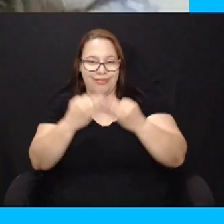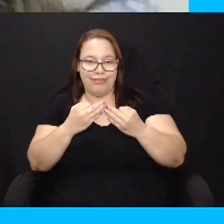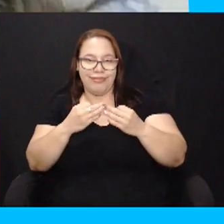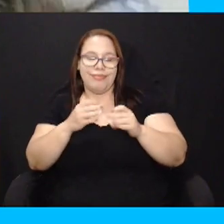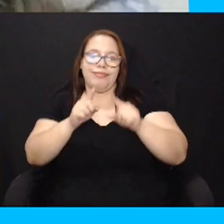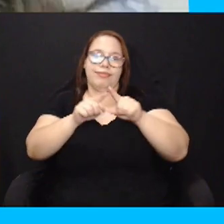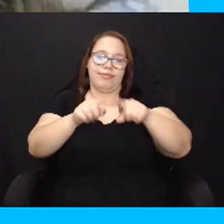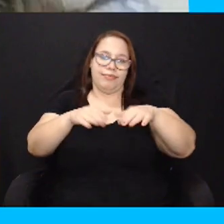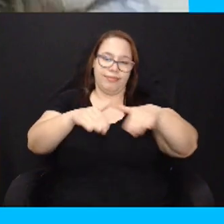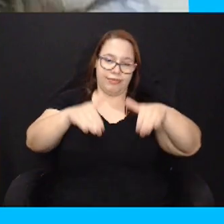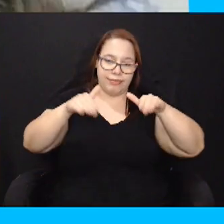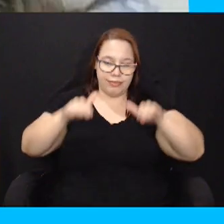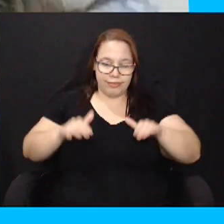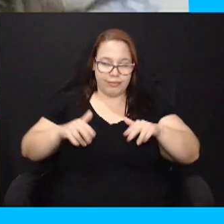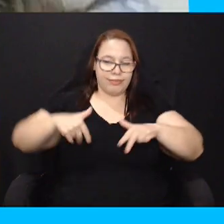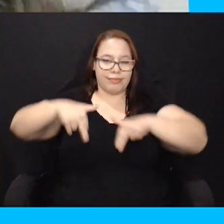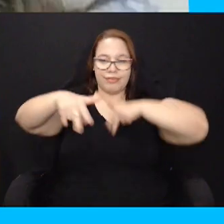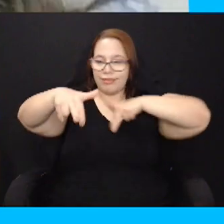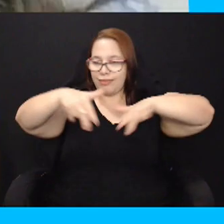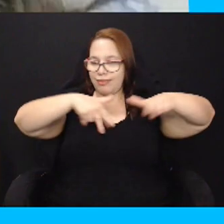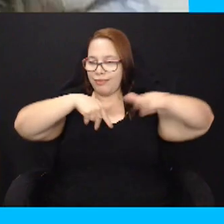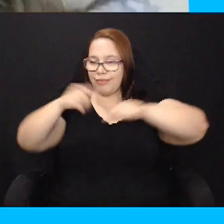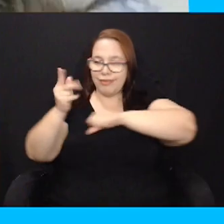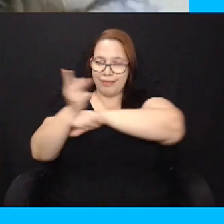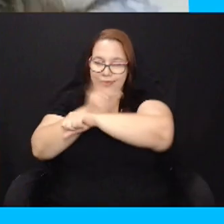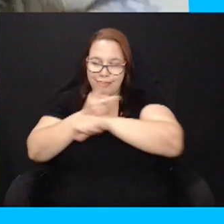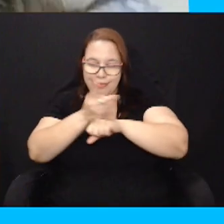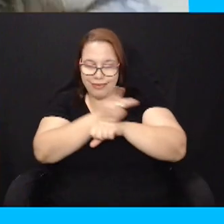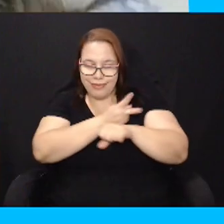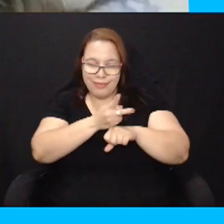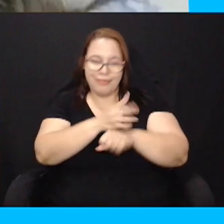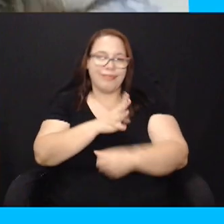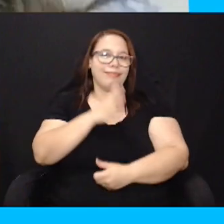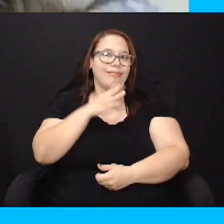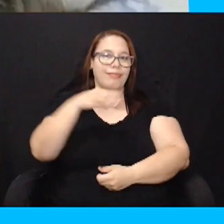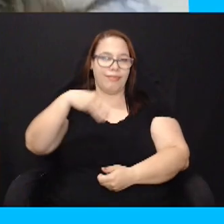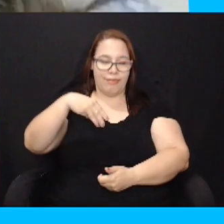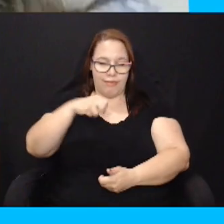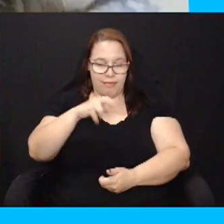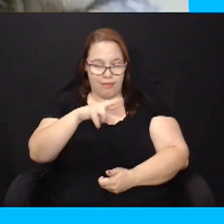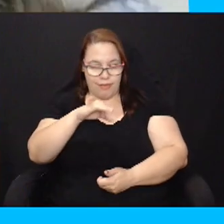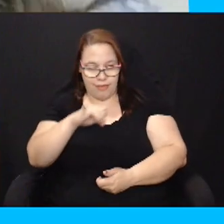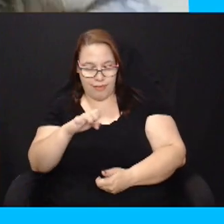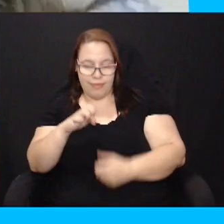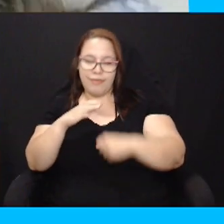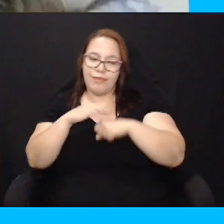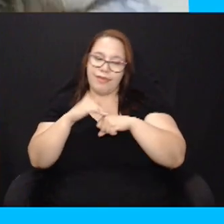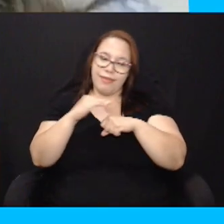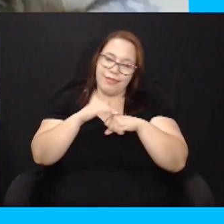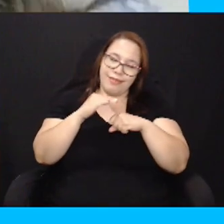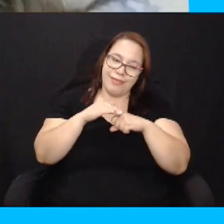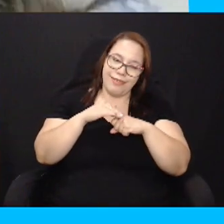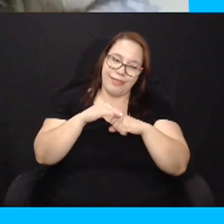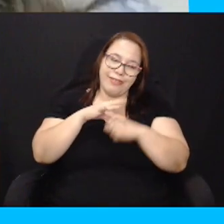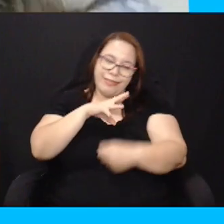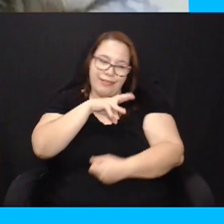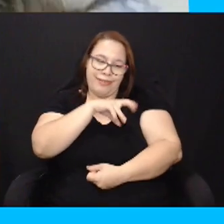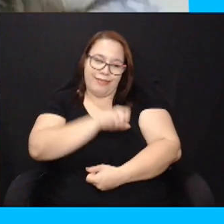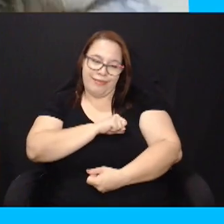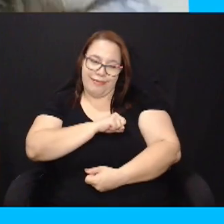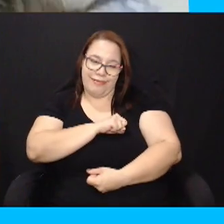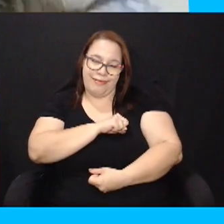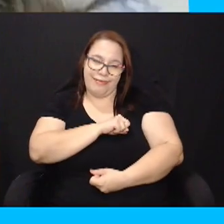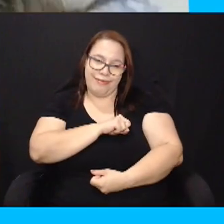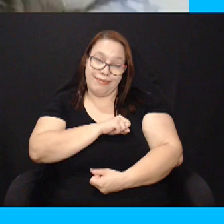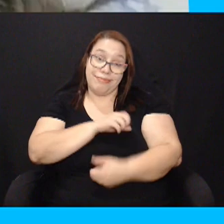possa correr e explorar o mundo. A Marie tem um jeitinho doce que conquista qualquer coração. Que tal